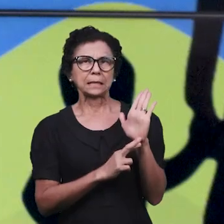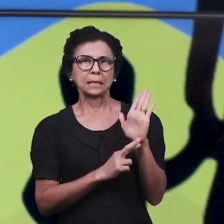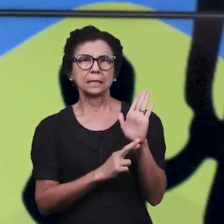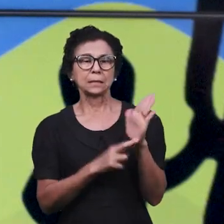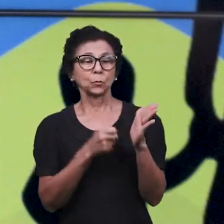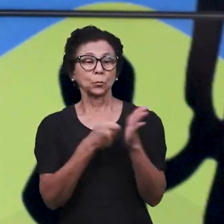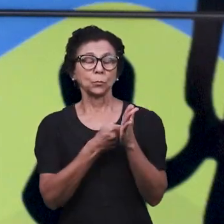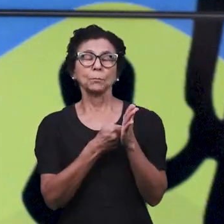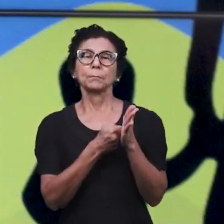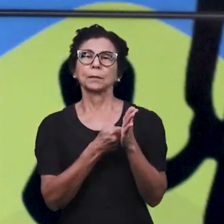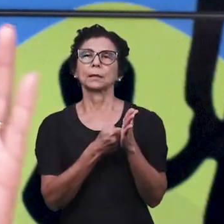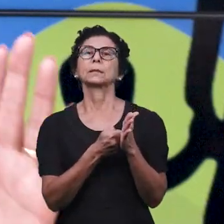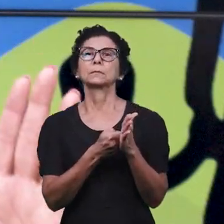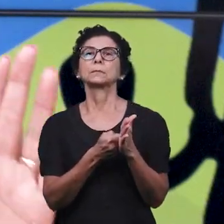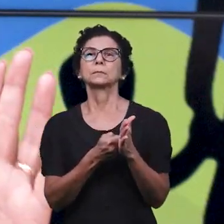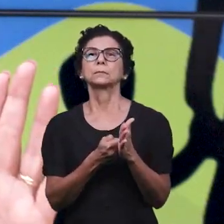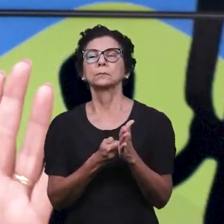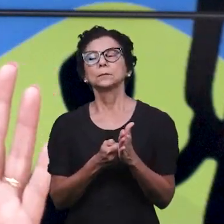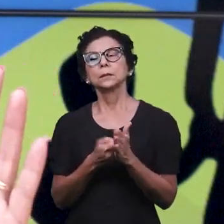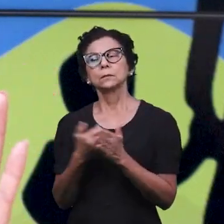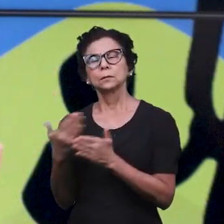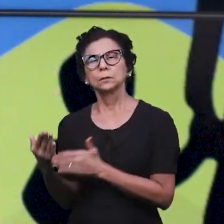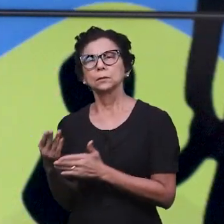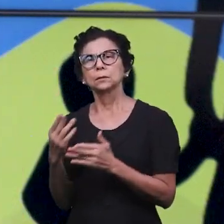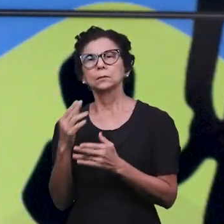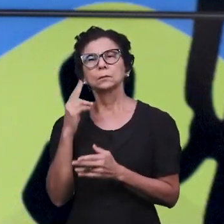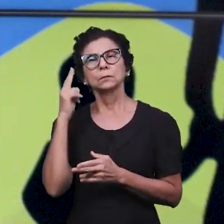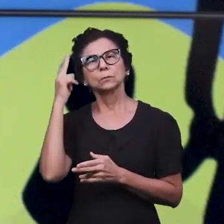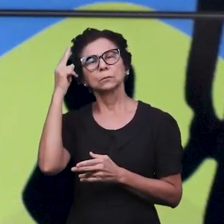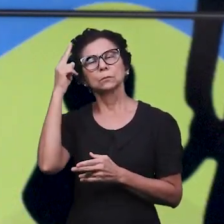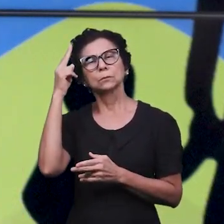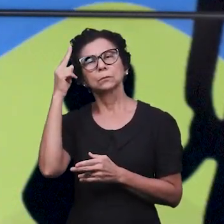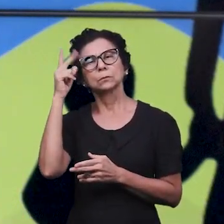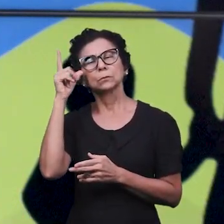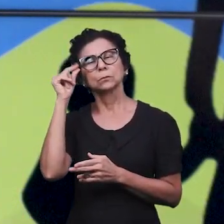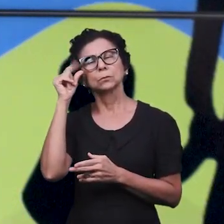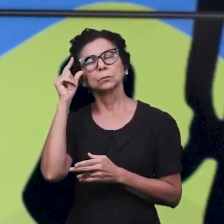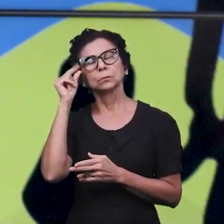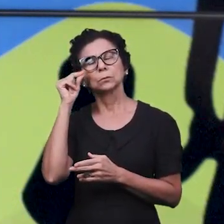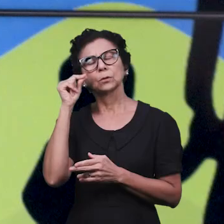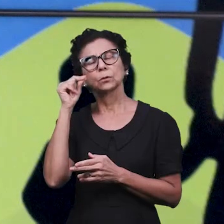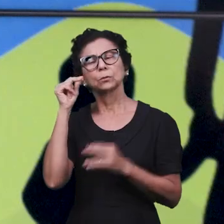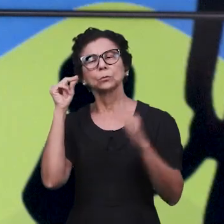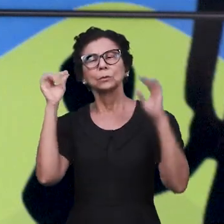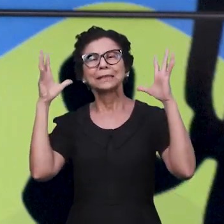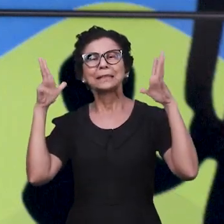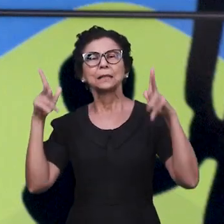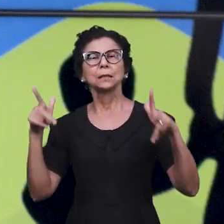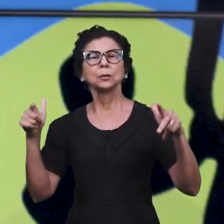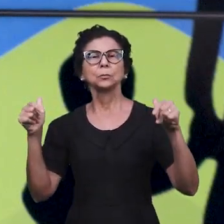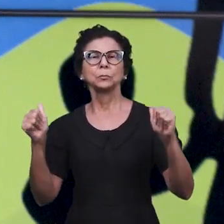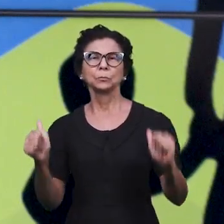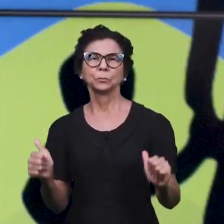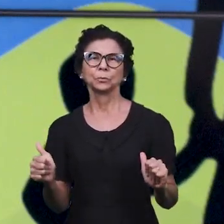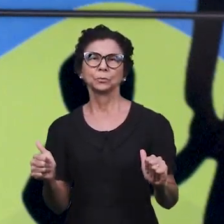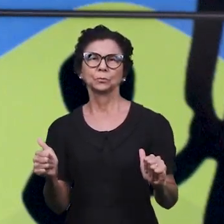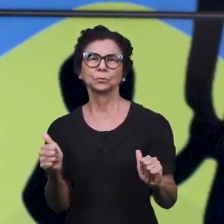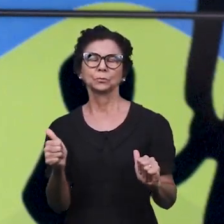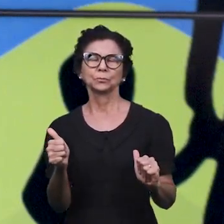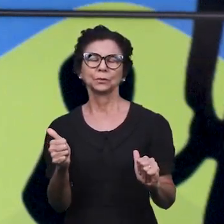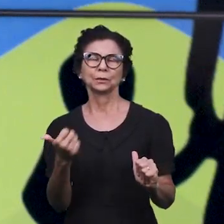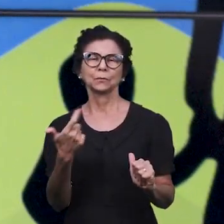bem estabelecidas. Faça essa higienização do sono antes de dormir, porque ele vai ter um sono